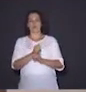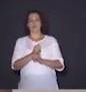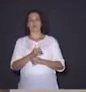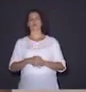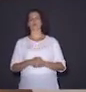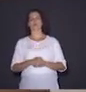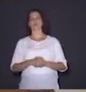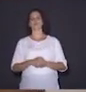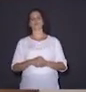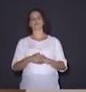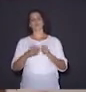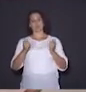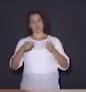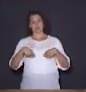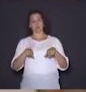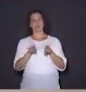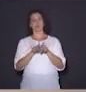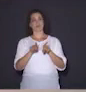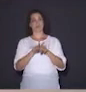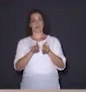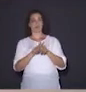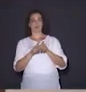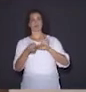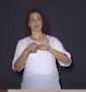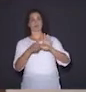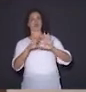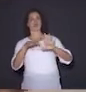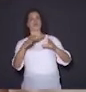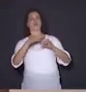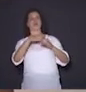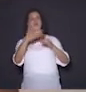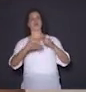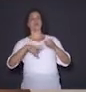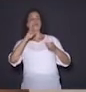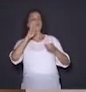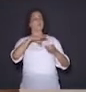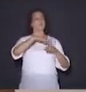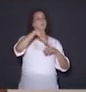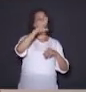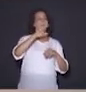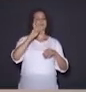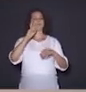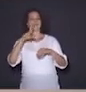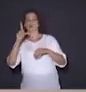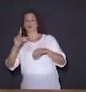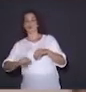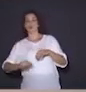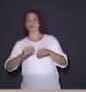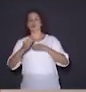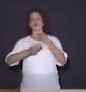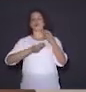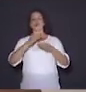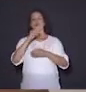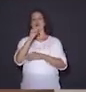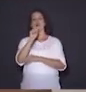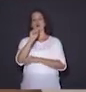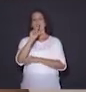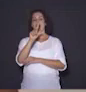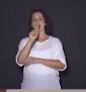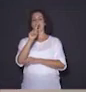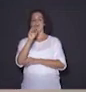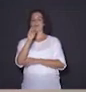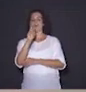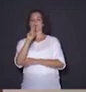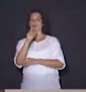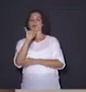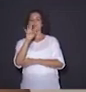atualidade da rede podendo definir que conteúdos são vistos mais ou menos como são os algoritmos no facebook no google